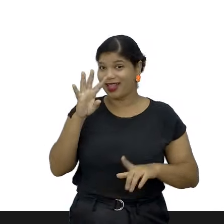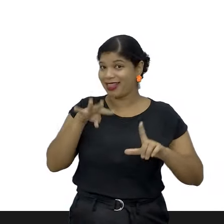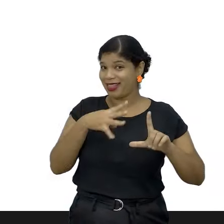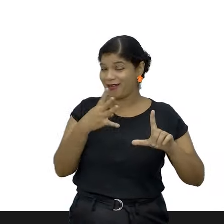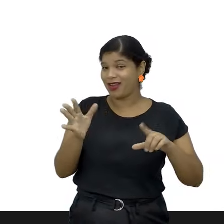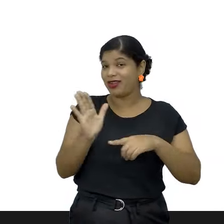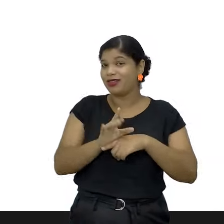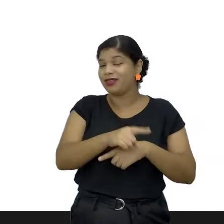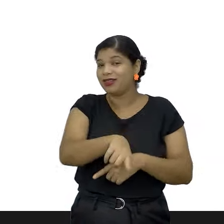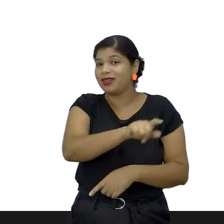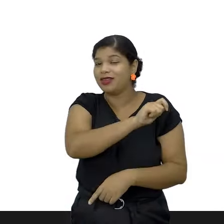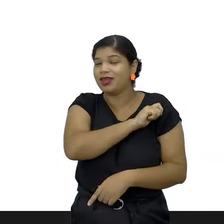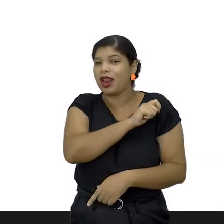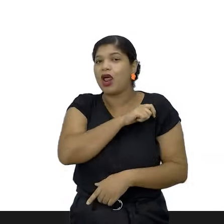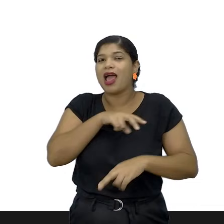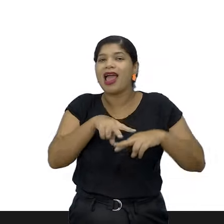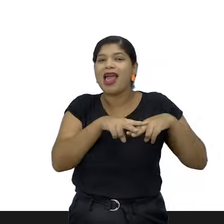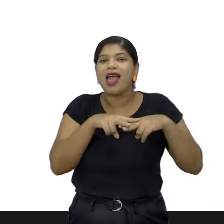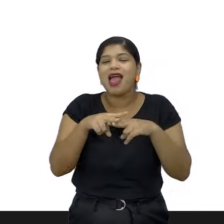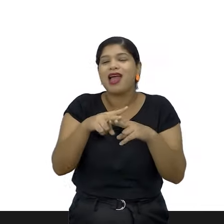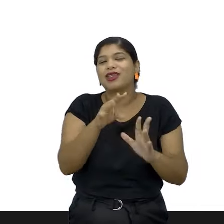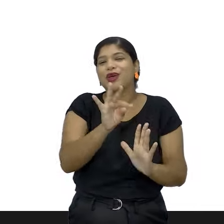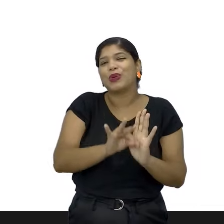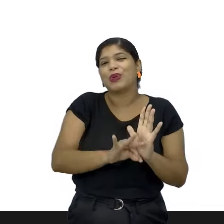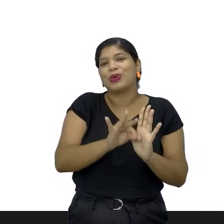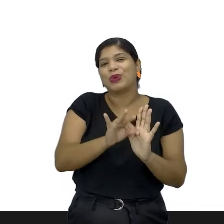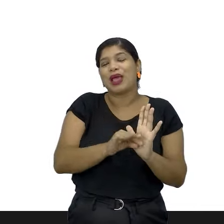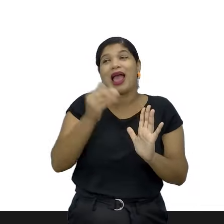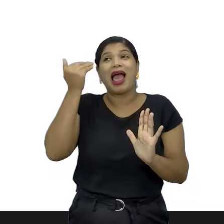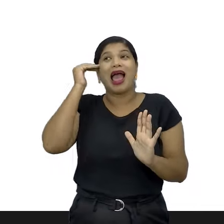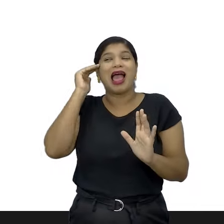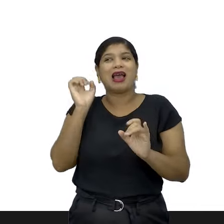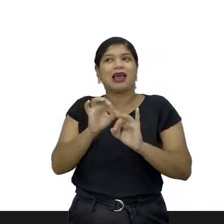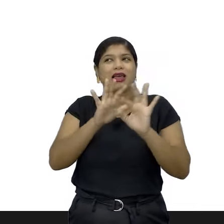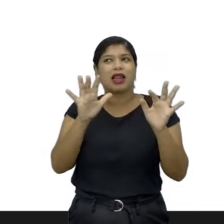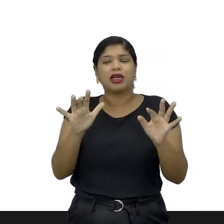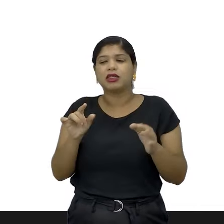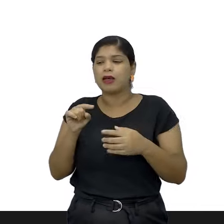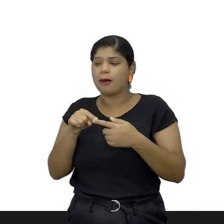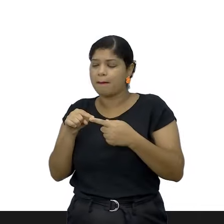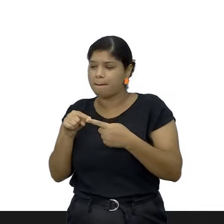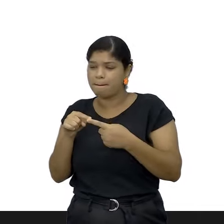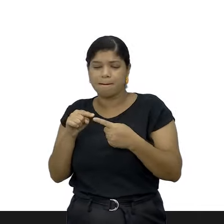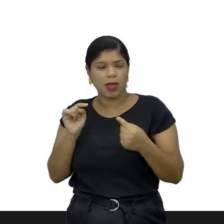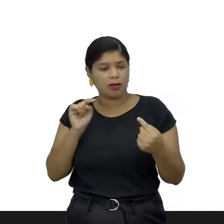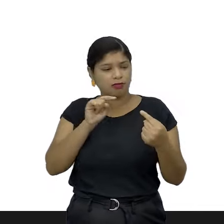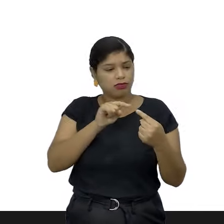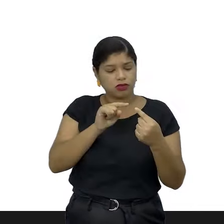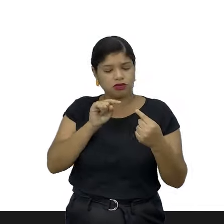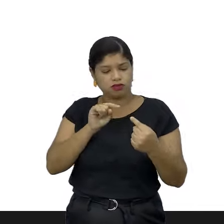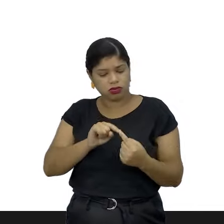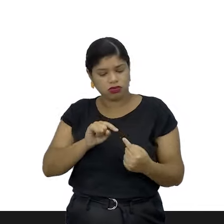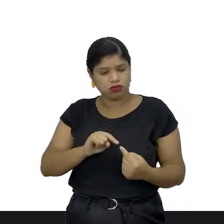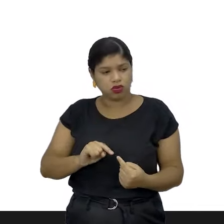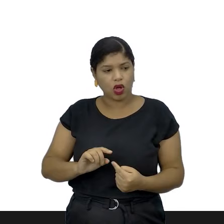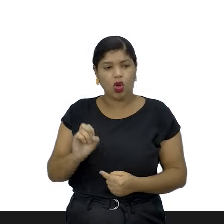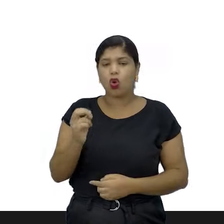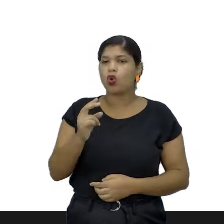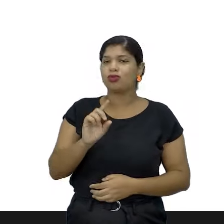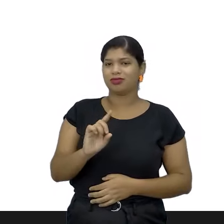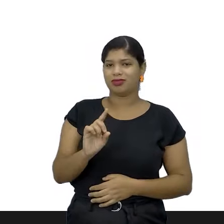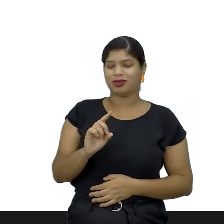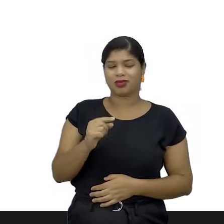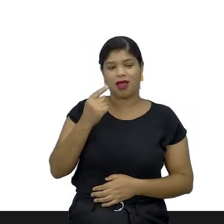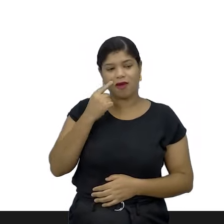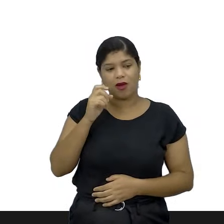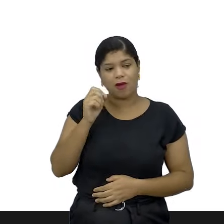foi estudado aí por eles, né, do que foi discutido até o momento, para que eles possam efetivar aí o